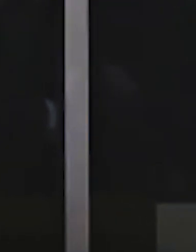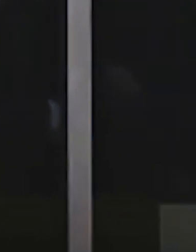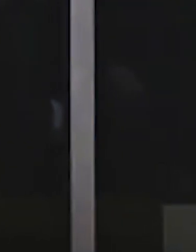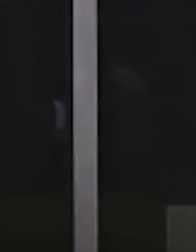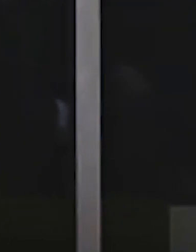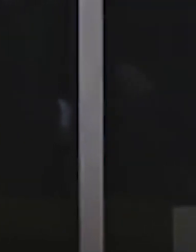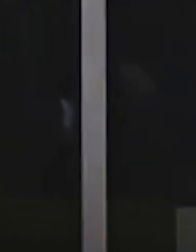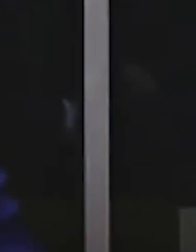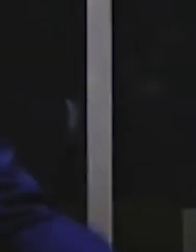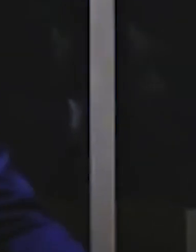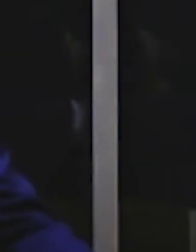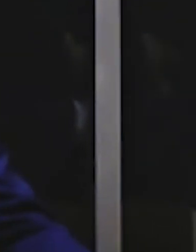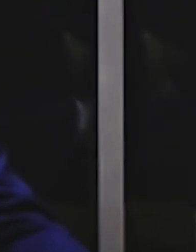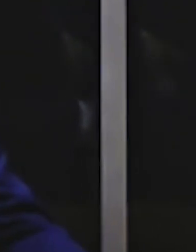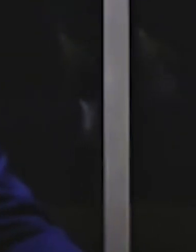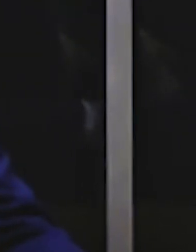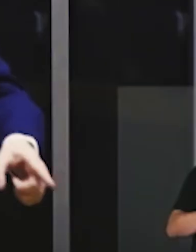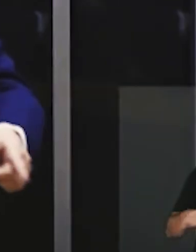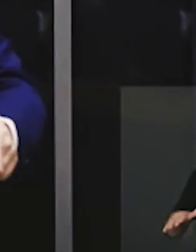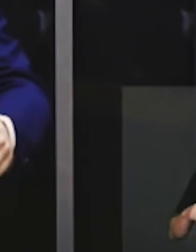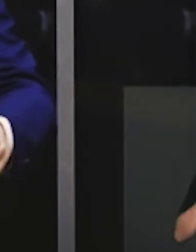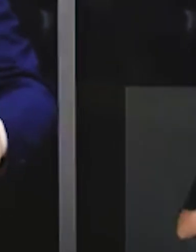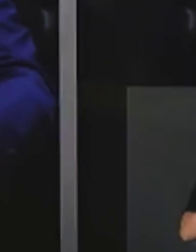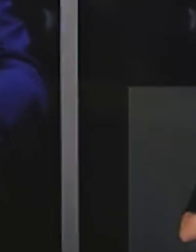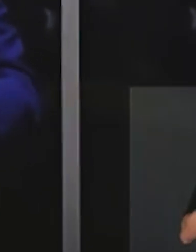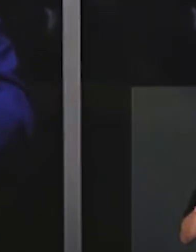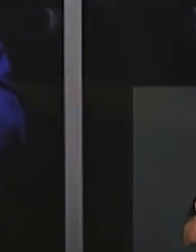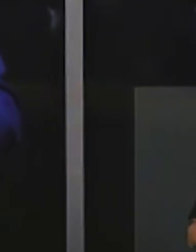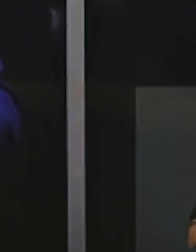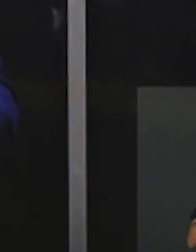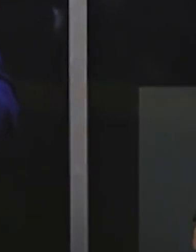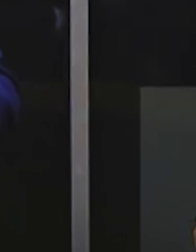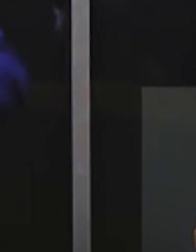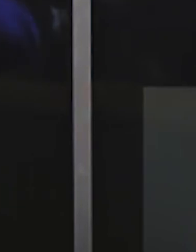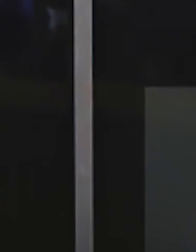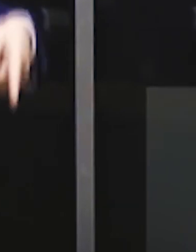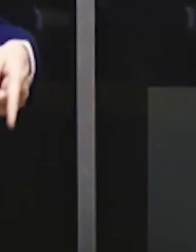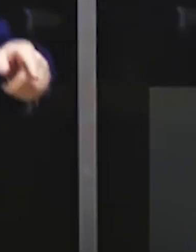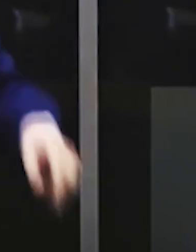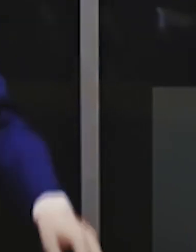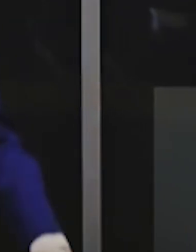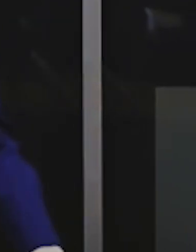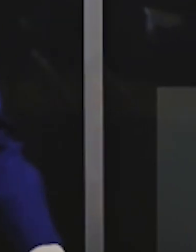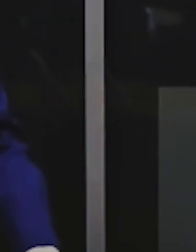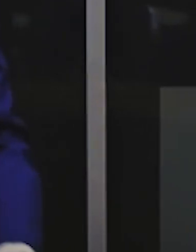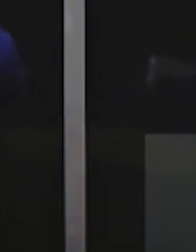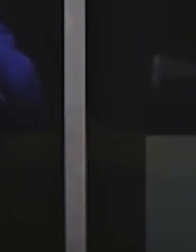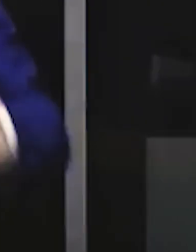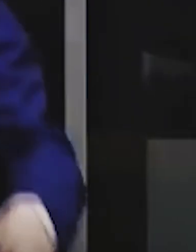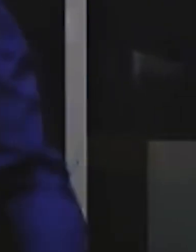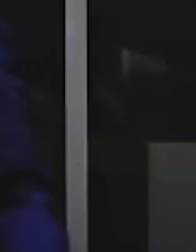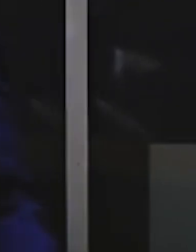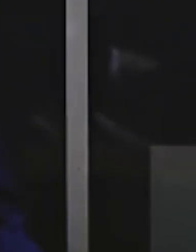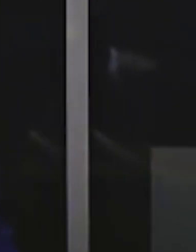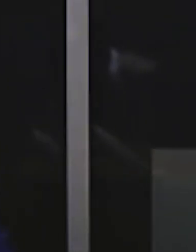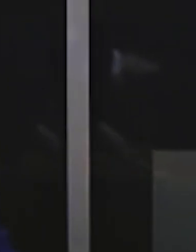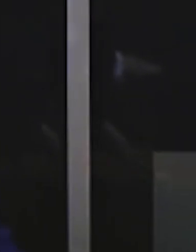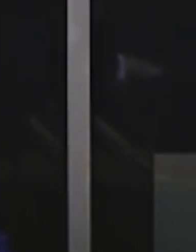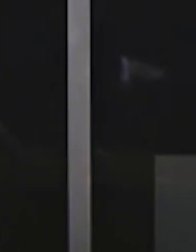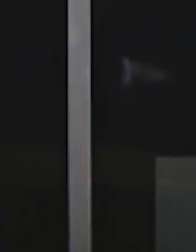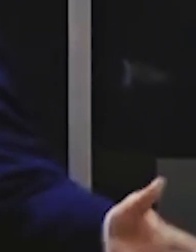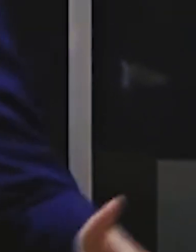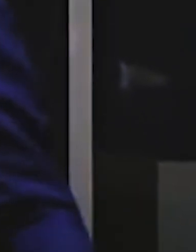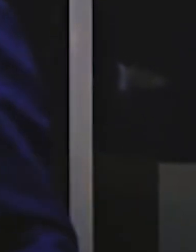PT disse que acabaria com todos os sigilos. Quando chegou, botou sigilo sobre a festa do Lula e agora sigilo sobre as câmeras de segurança e